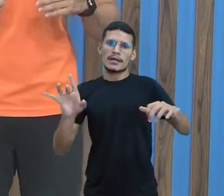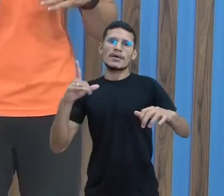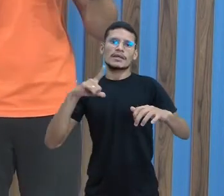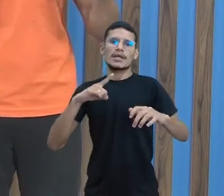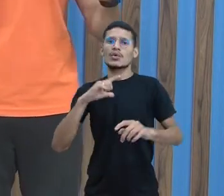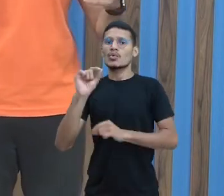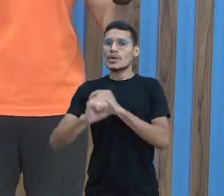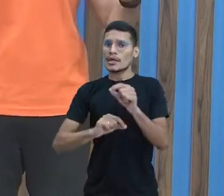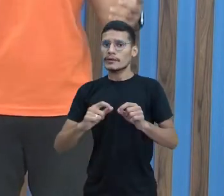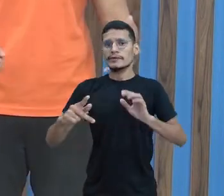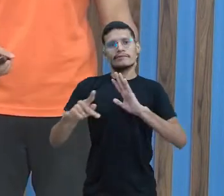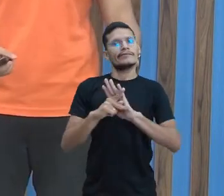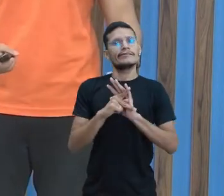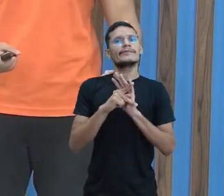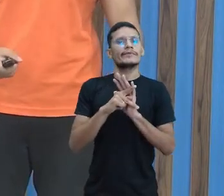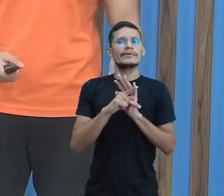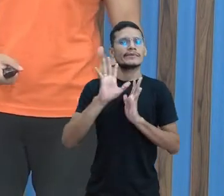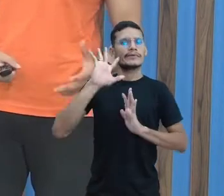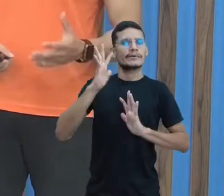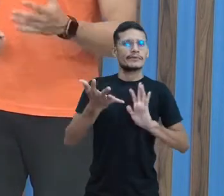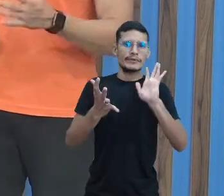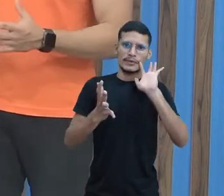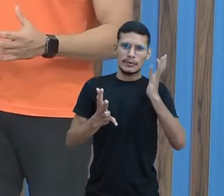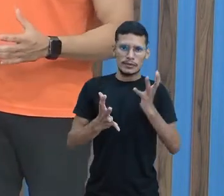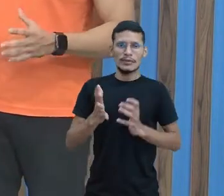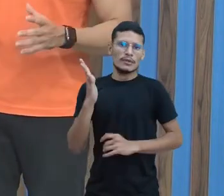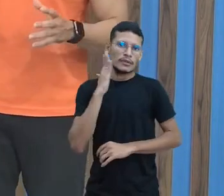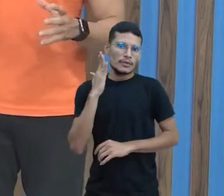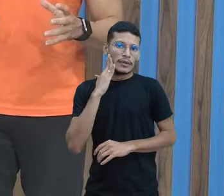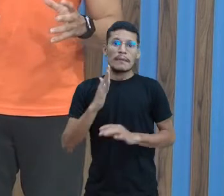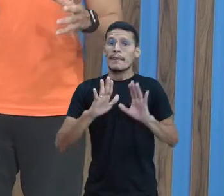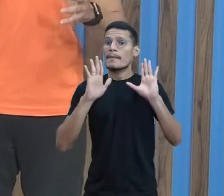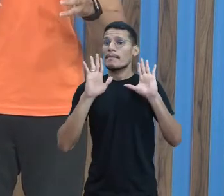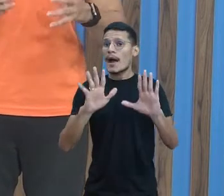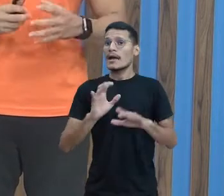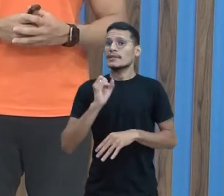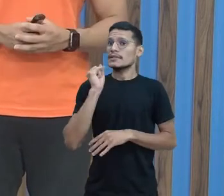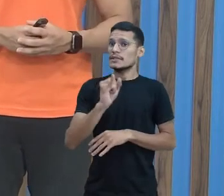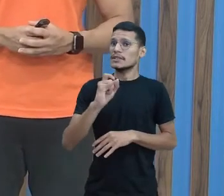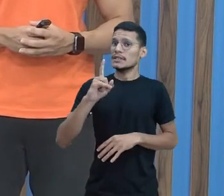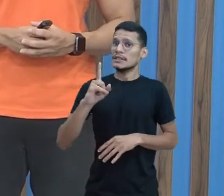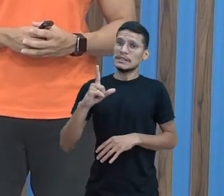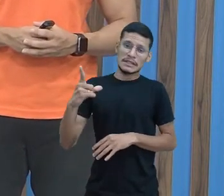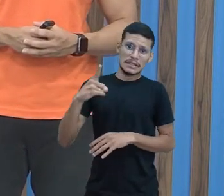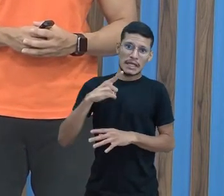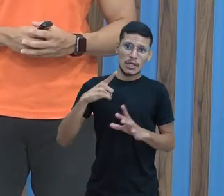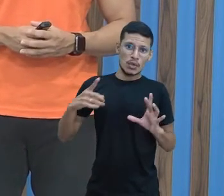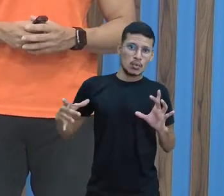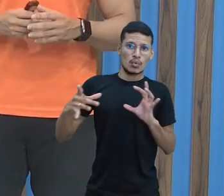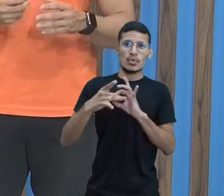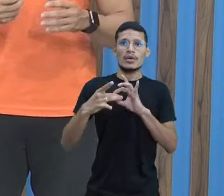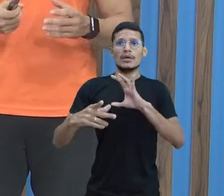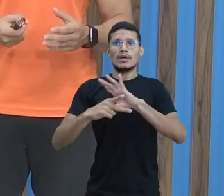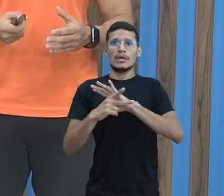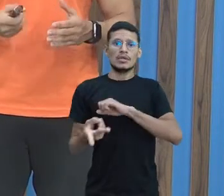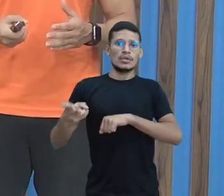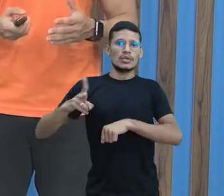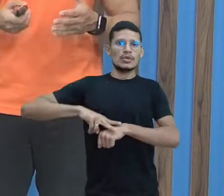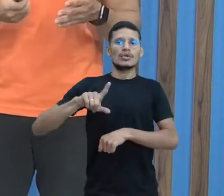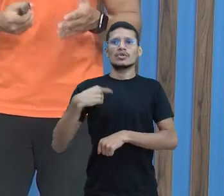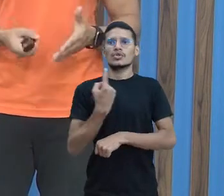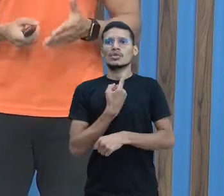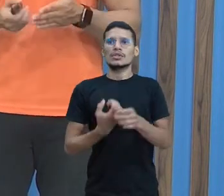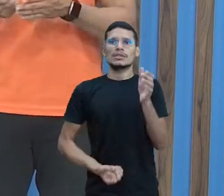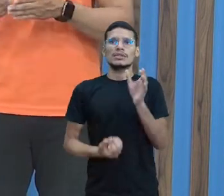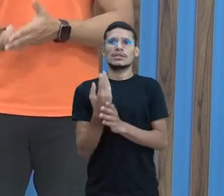aí infinitas soluções, tá bom? Mas, se a gente une essas duas equações, a gente consegue formar